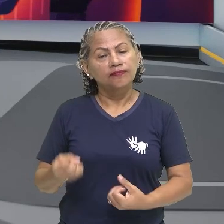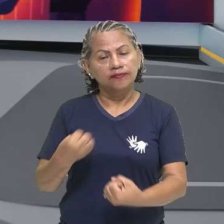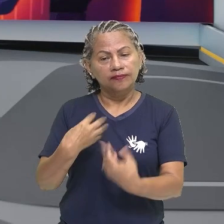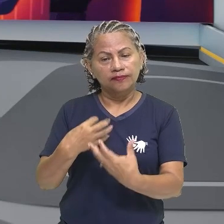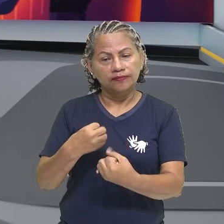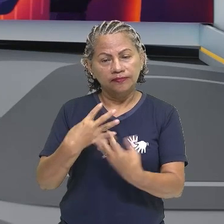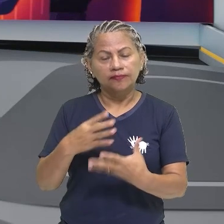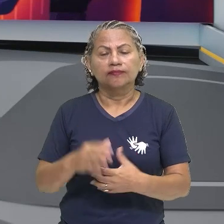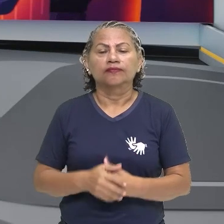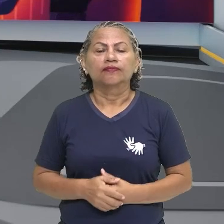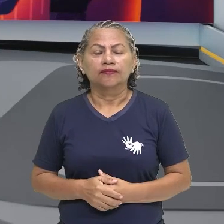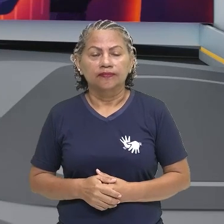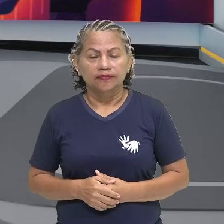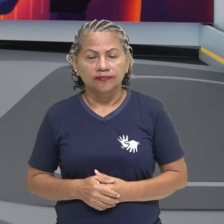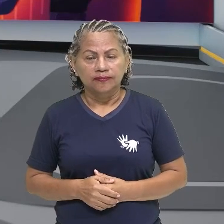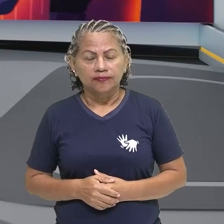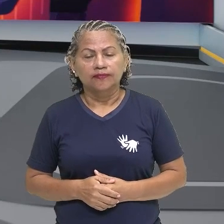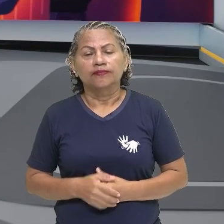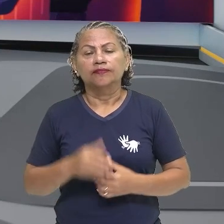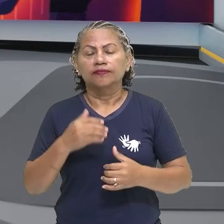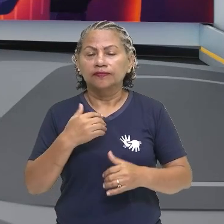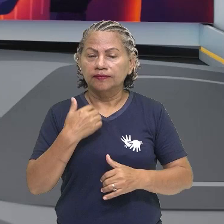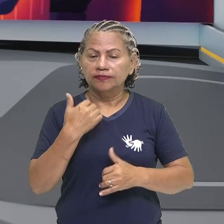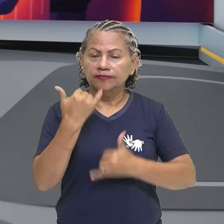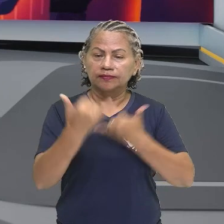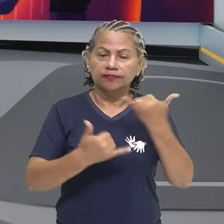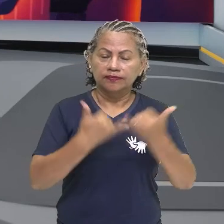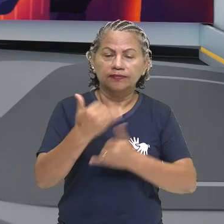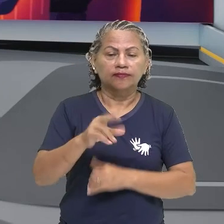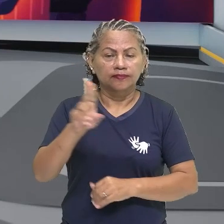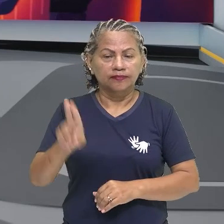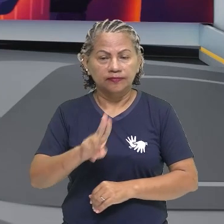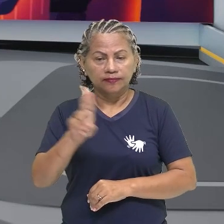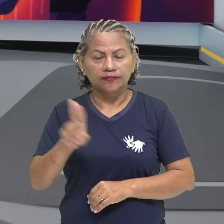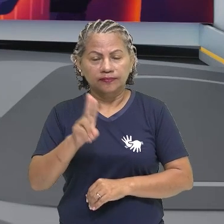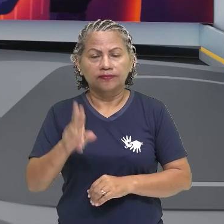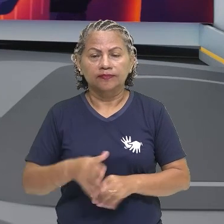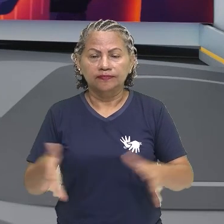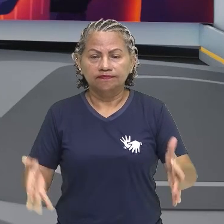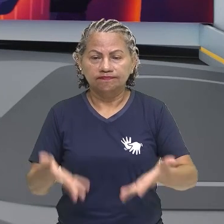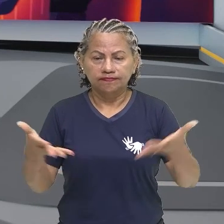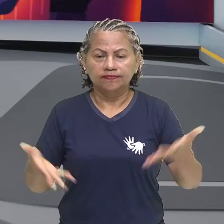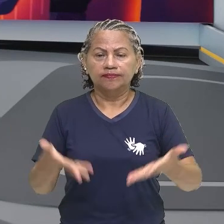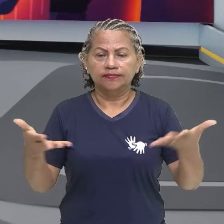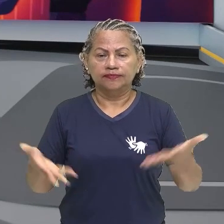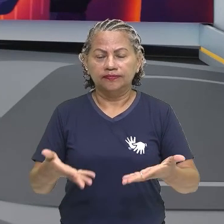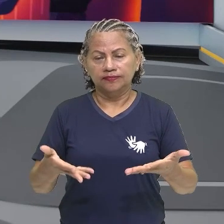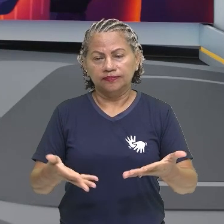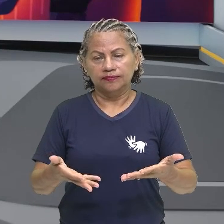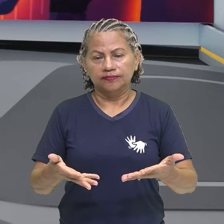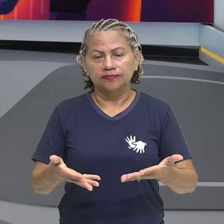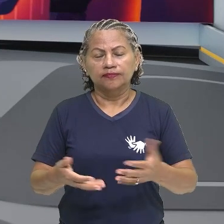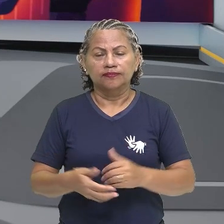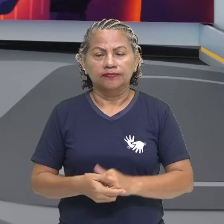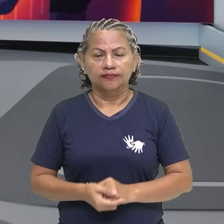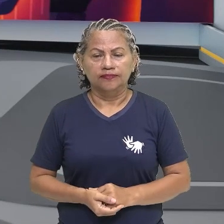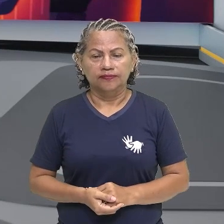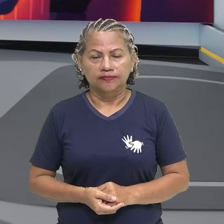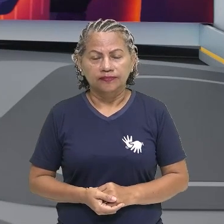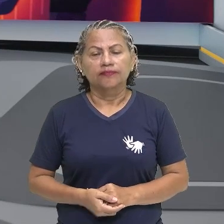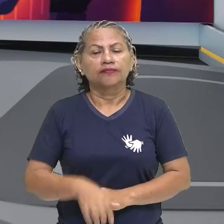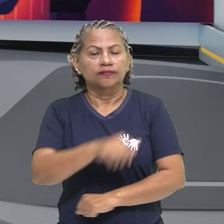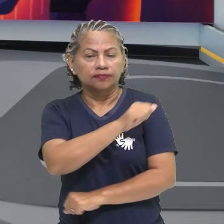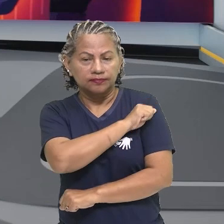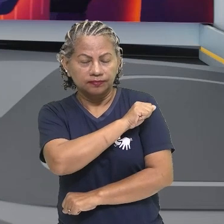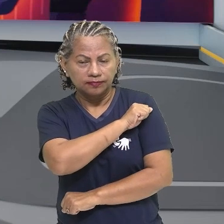a gamificação ela é muito utilizada para estimular o nosso